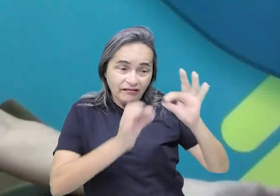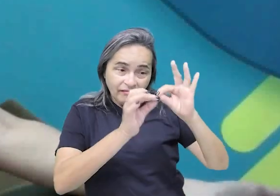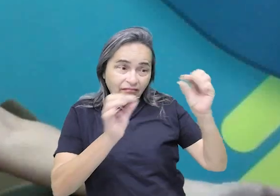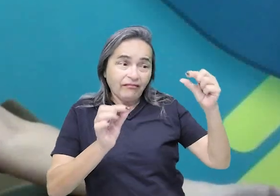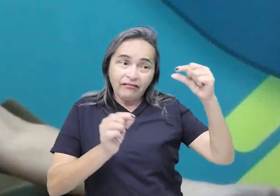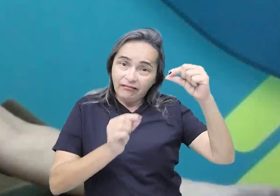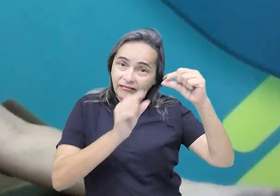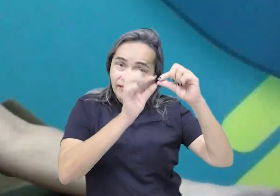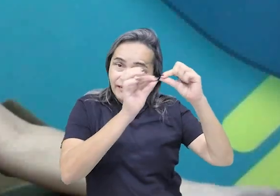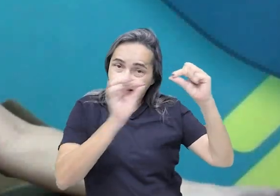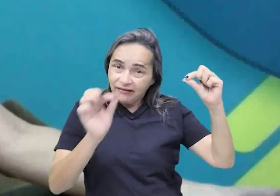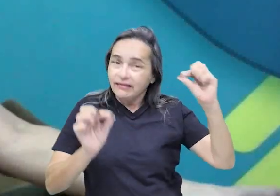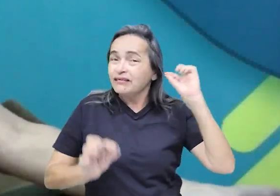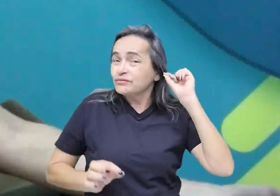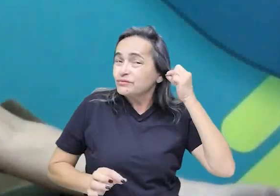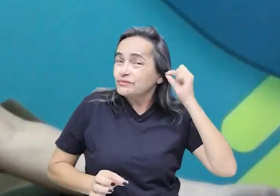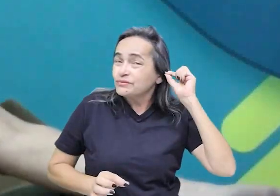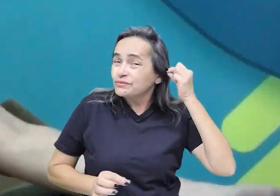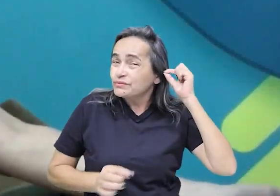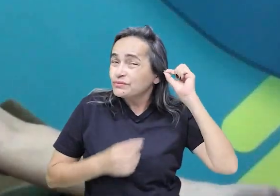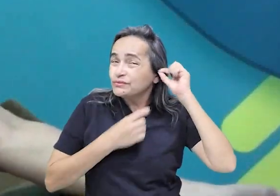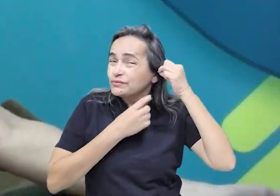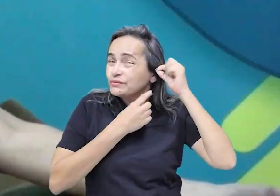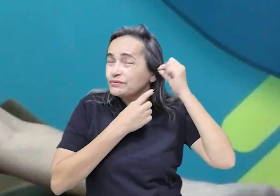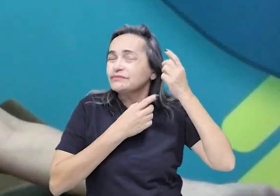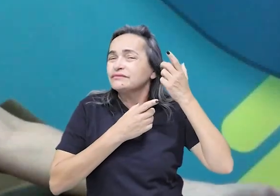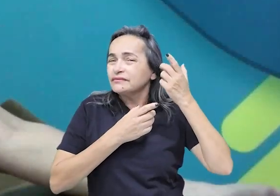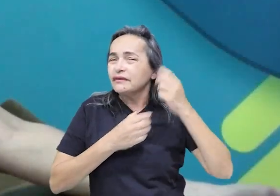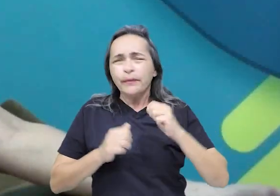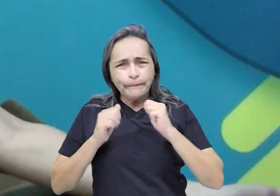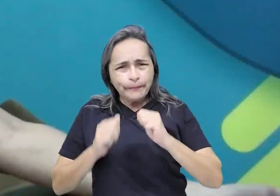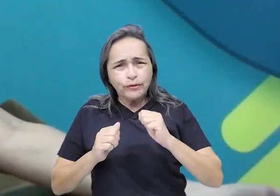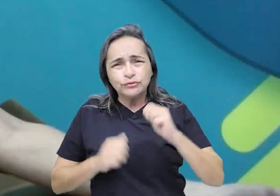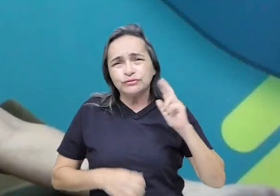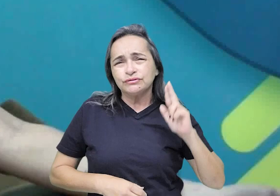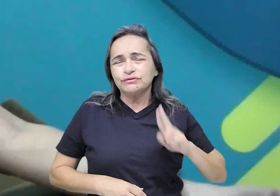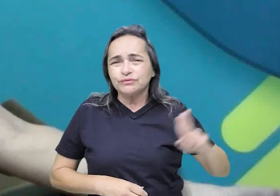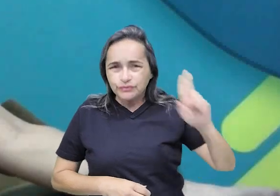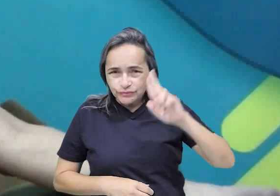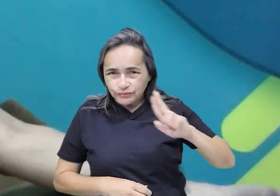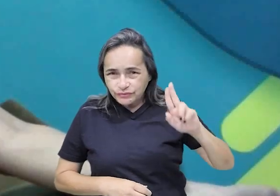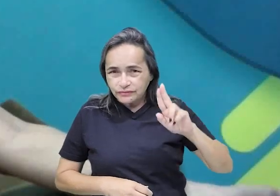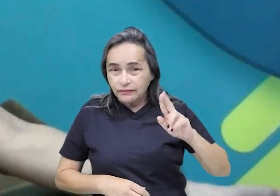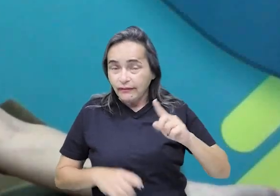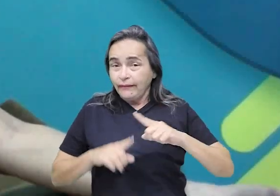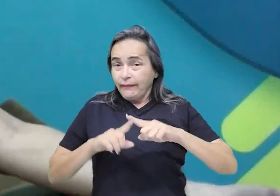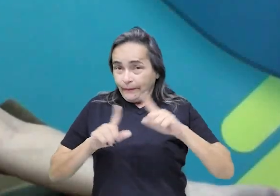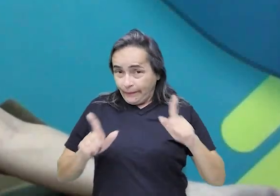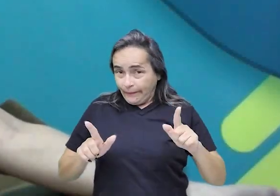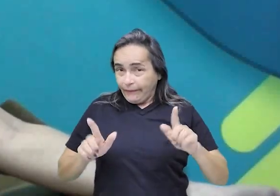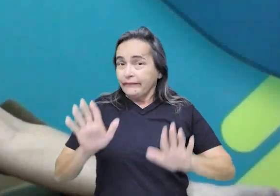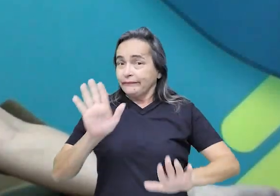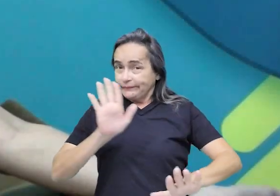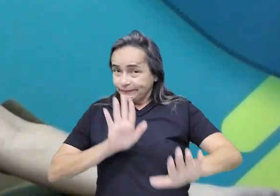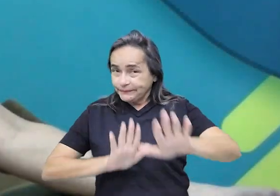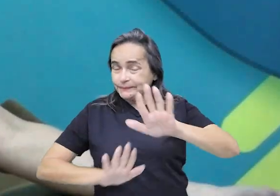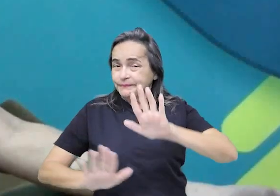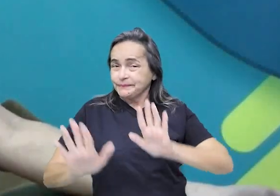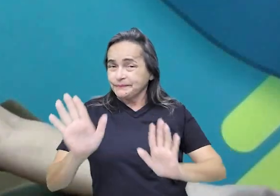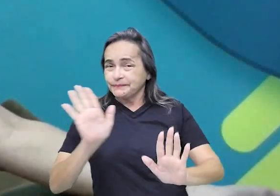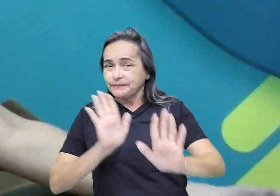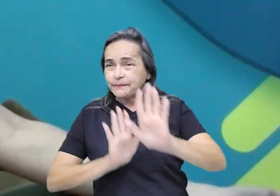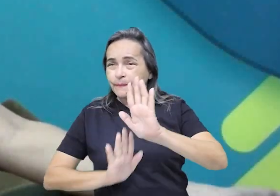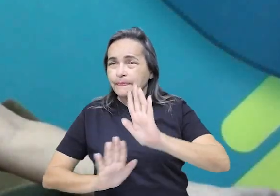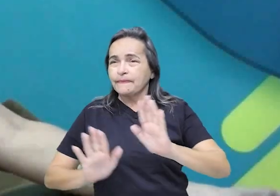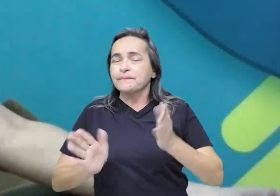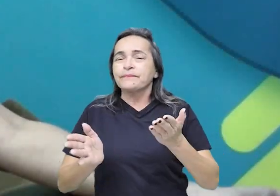limpar. O cotonete, ele pode até ser usado, mas ele precisa ser usado com muita precaução. Porque